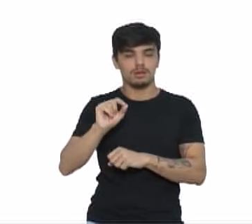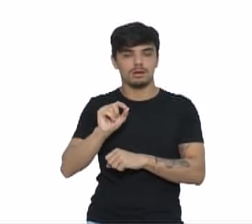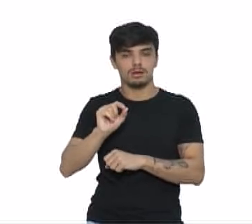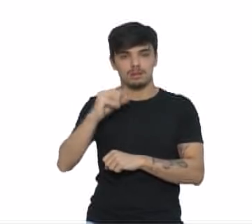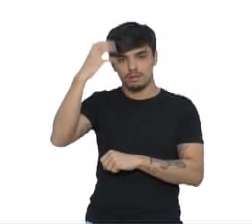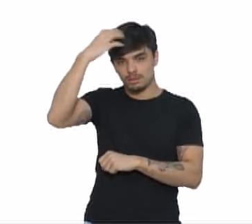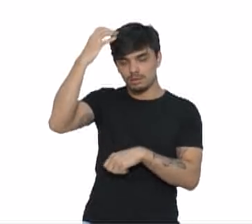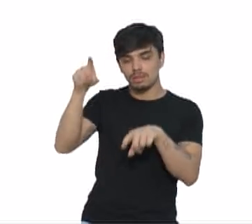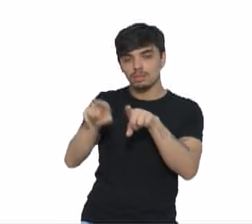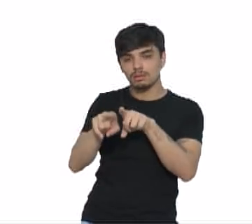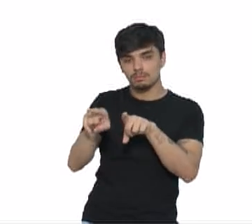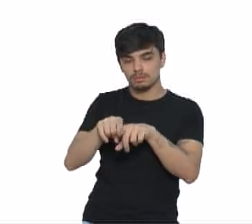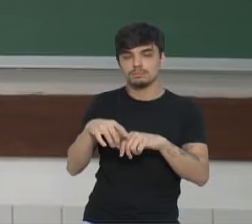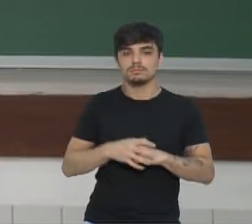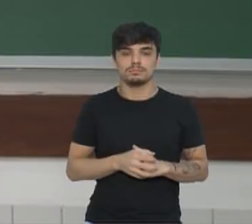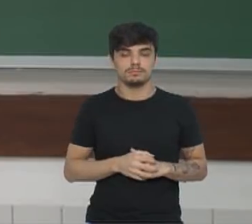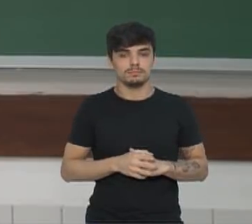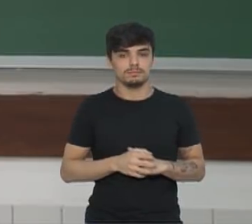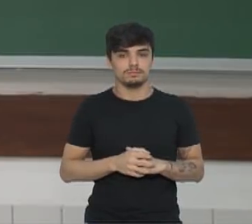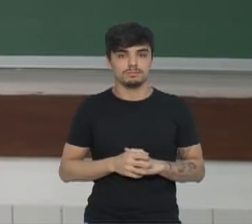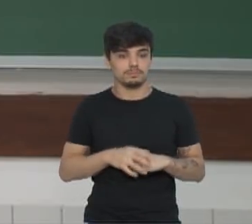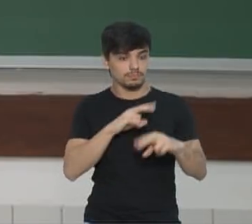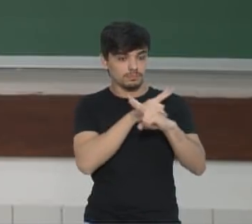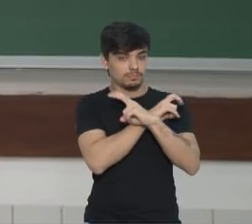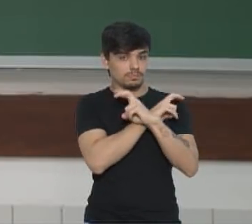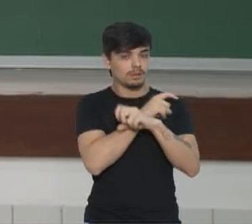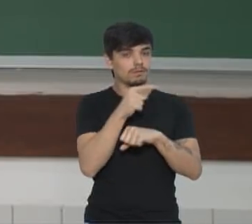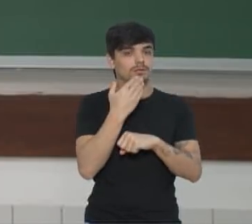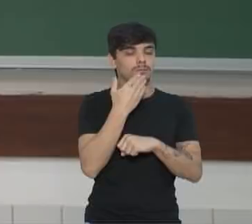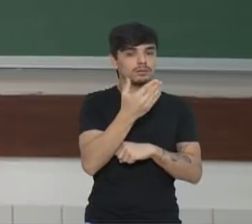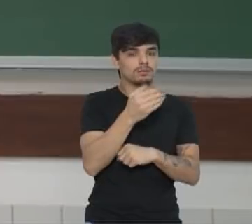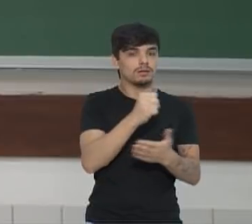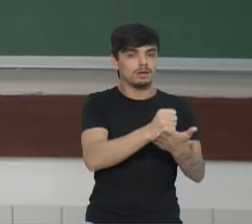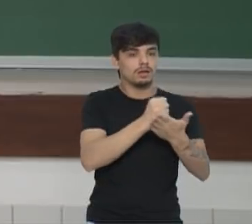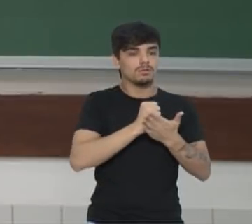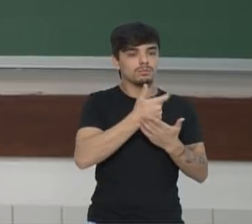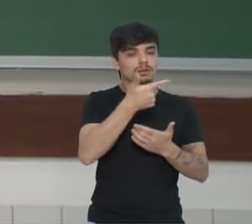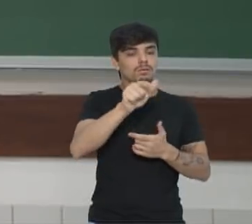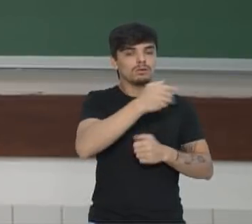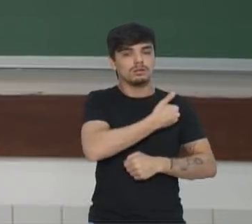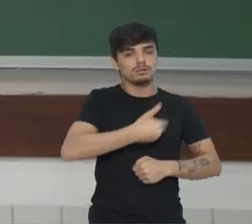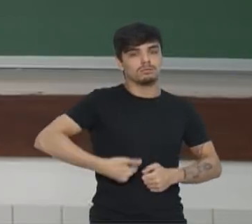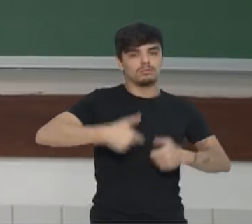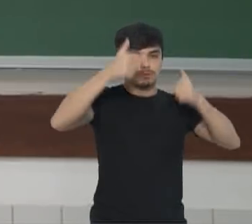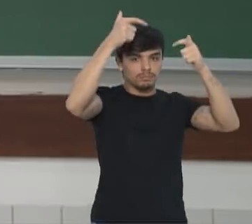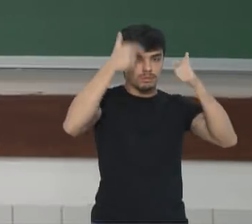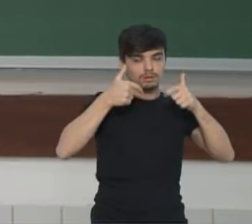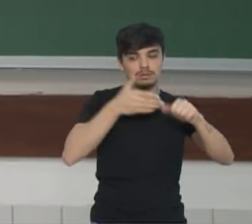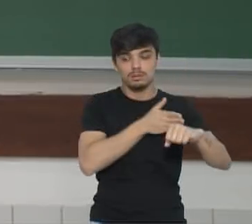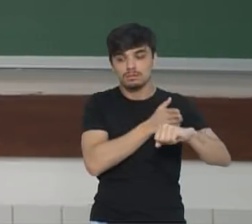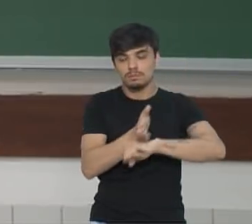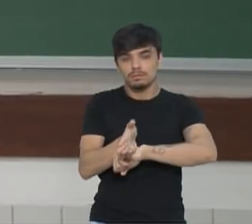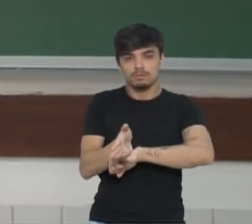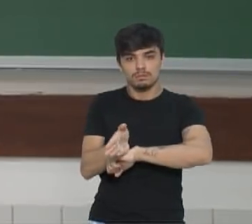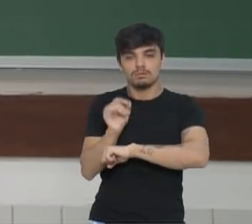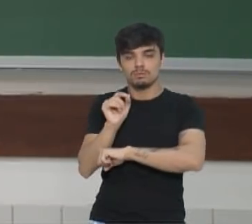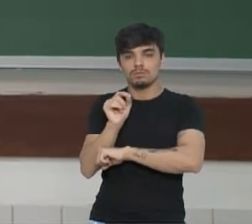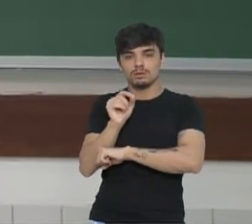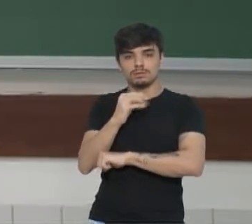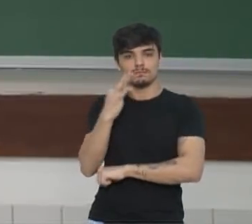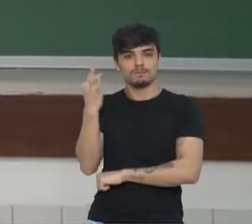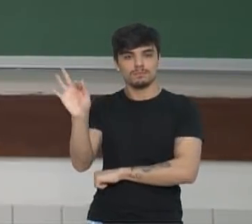da Áustria ele vai pedir auxílio para as outras monarquias invadirem a França